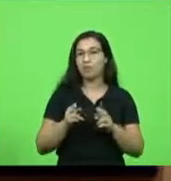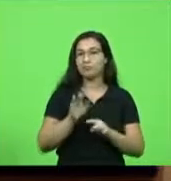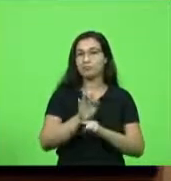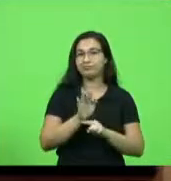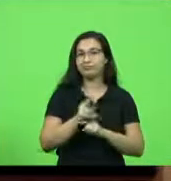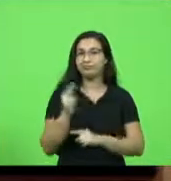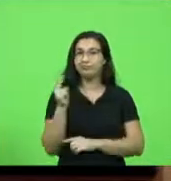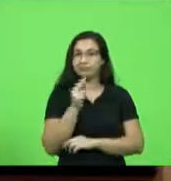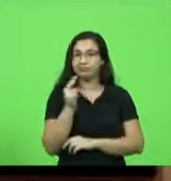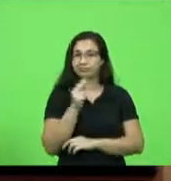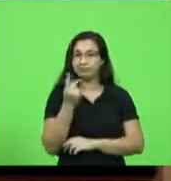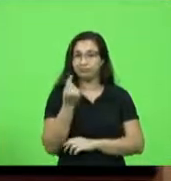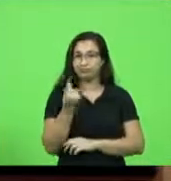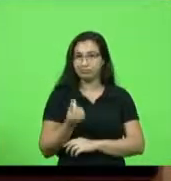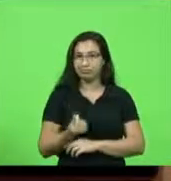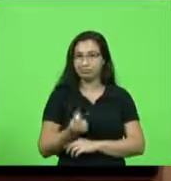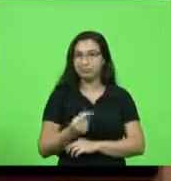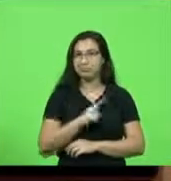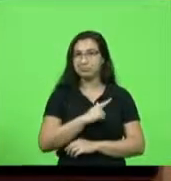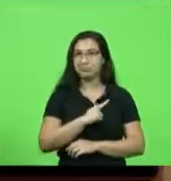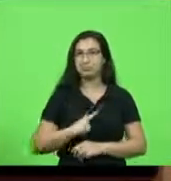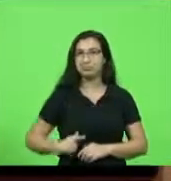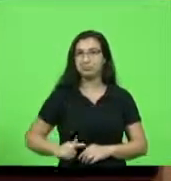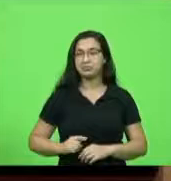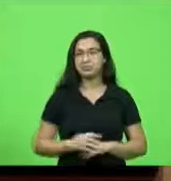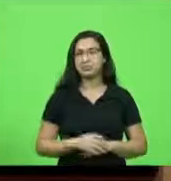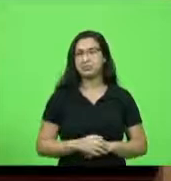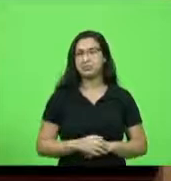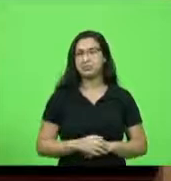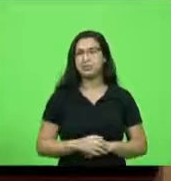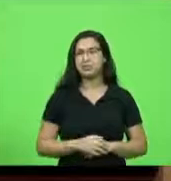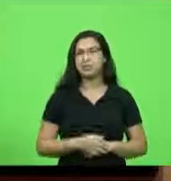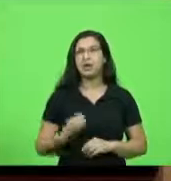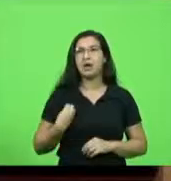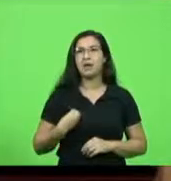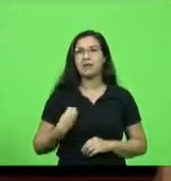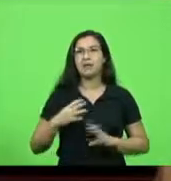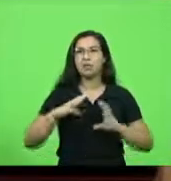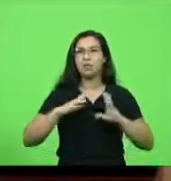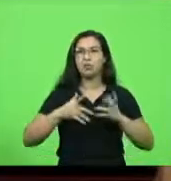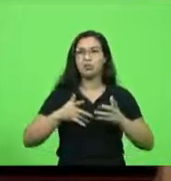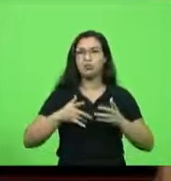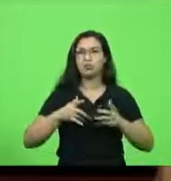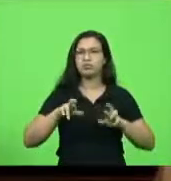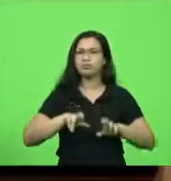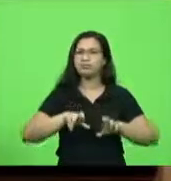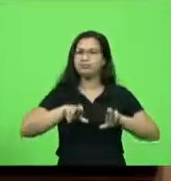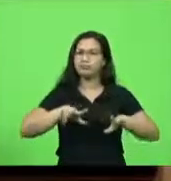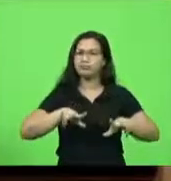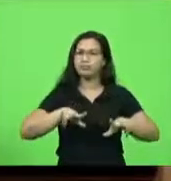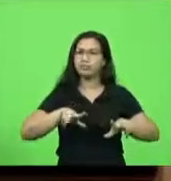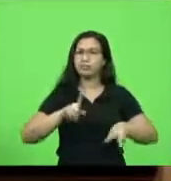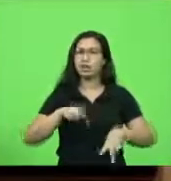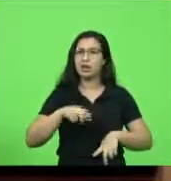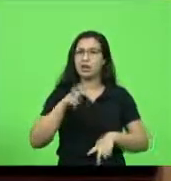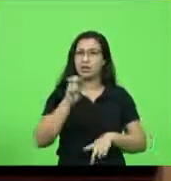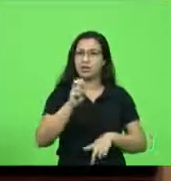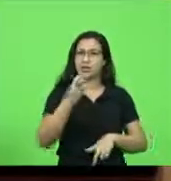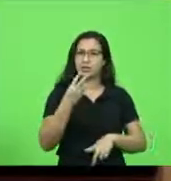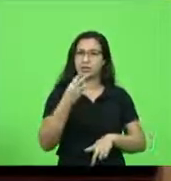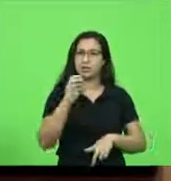que nós vivemos num mundo de paradigmas. E o paradigma é 530